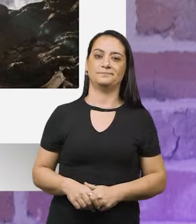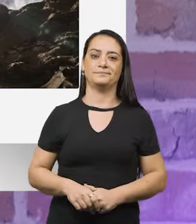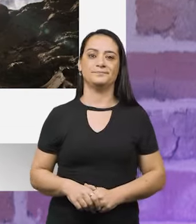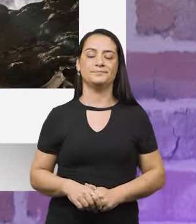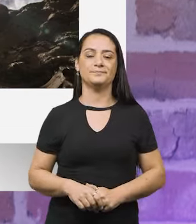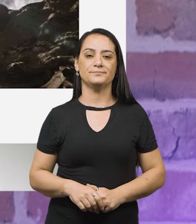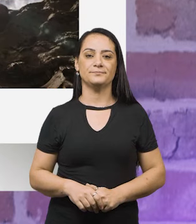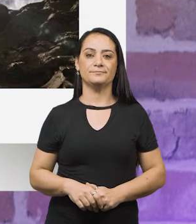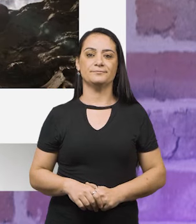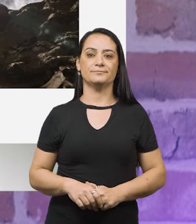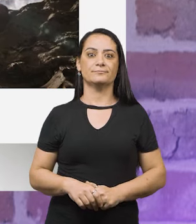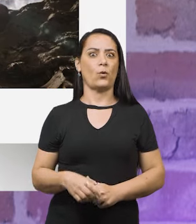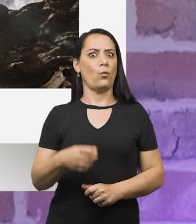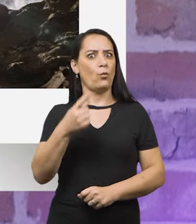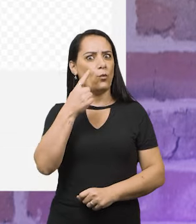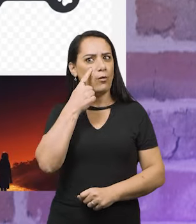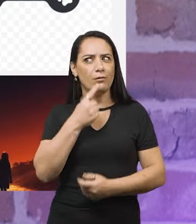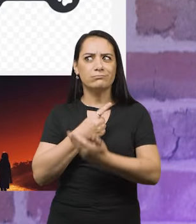azul.